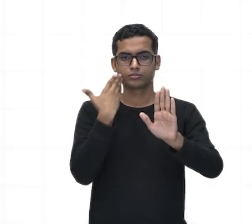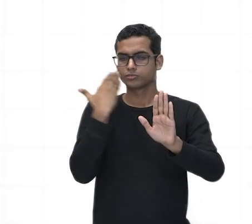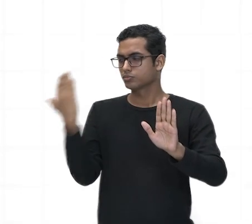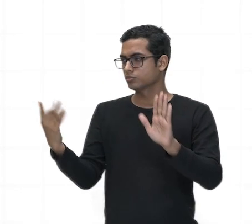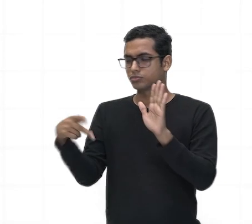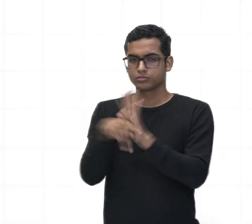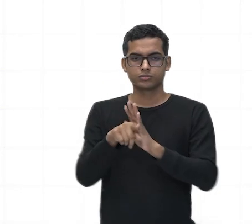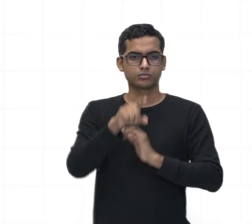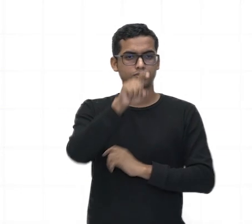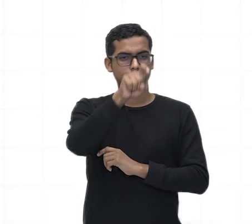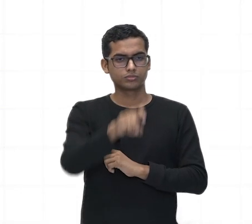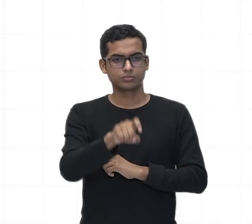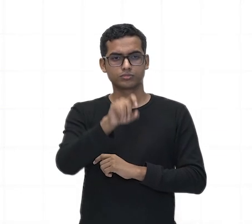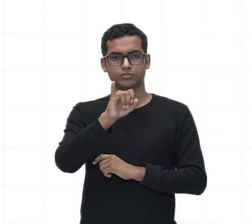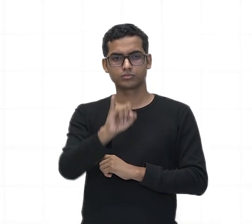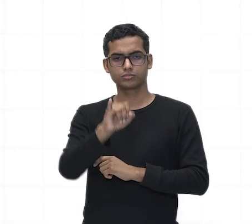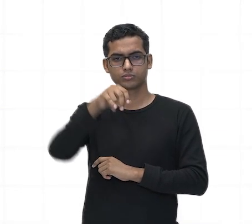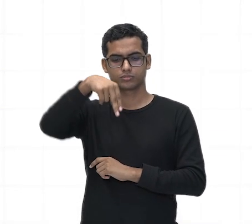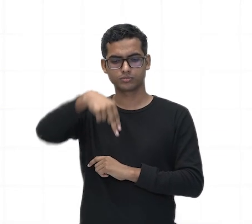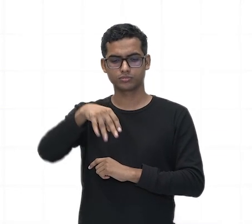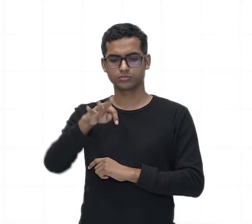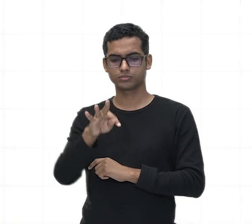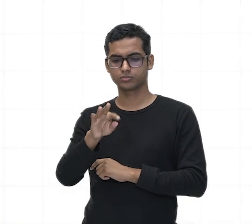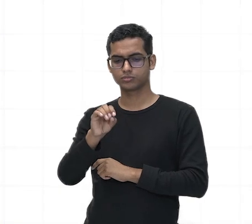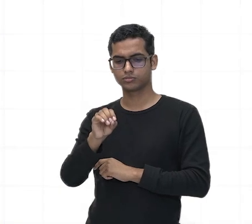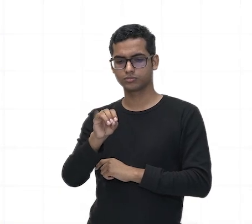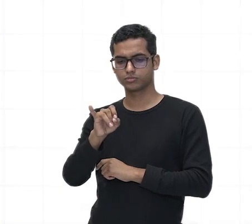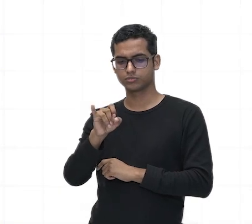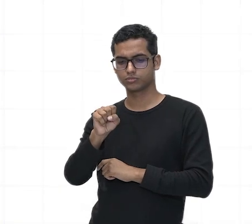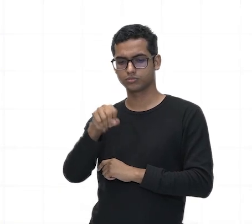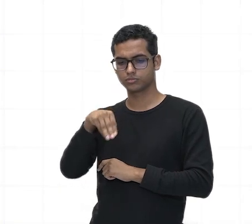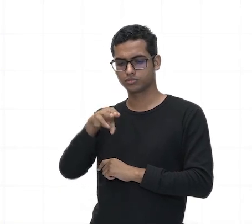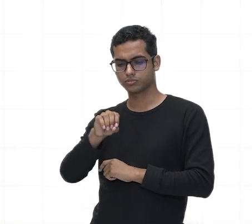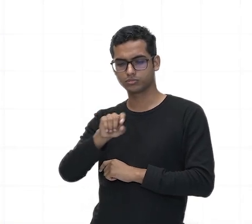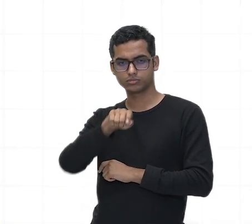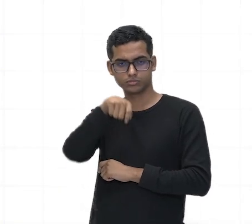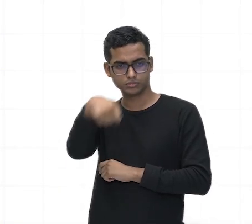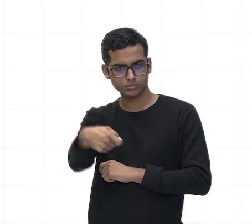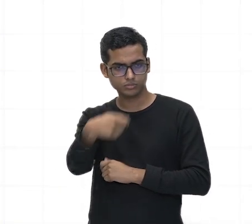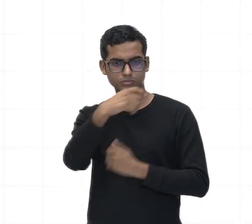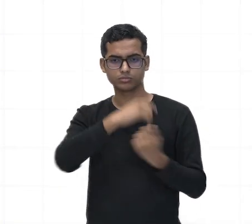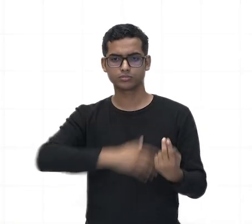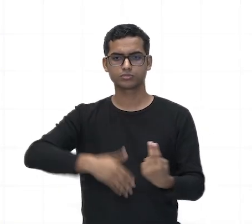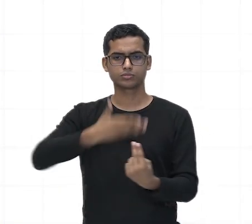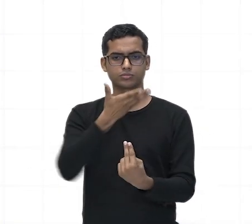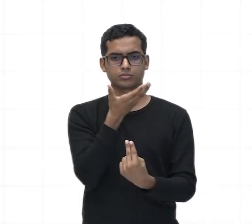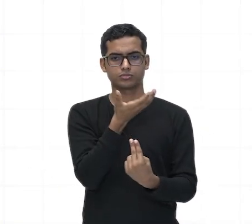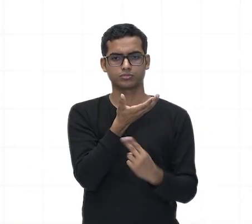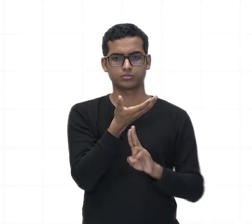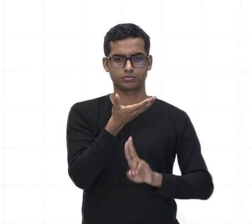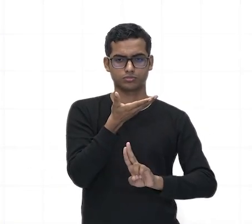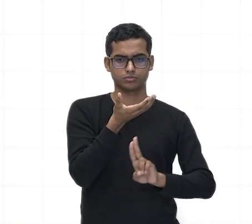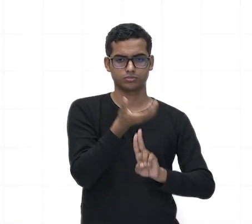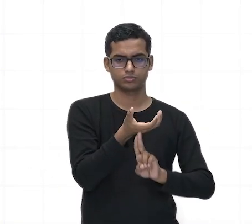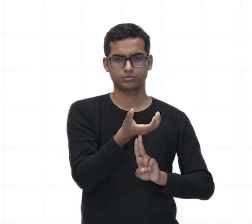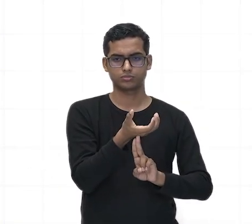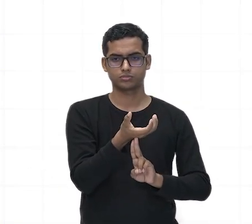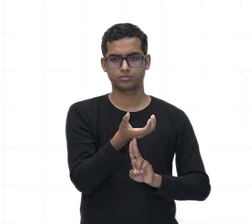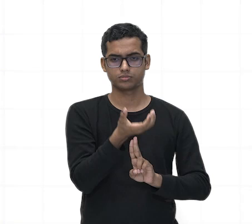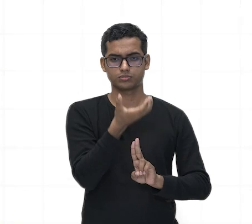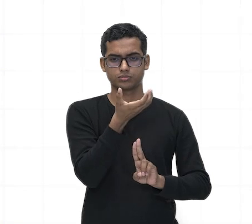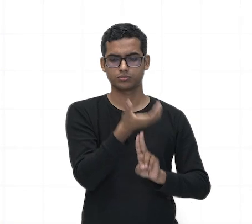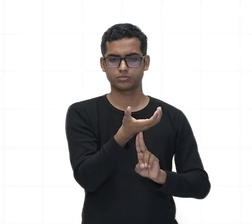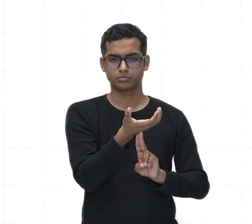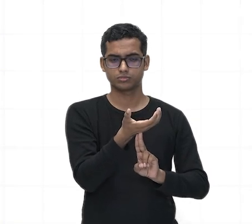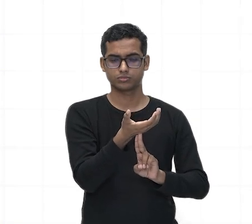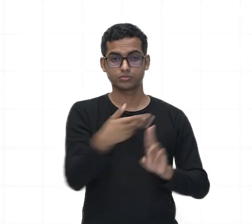o shintoísmo. O shintoísmo é a religião japonesa, né? A